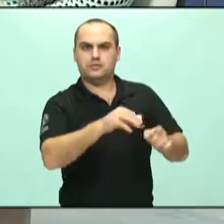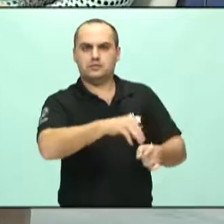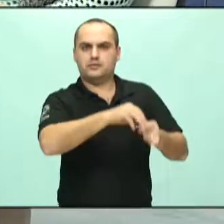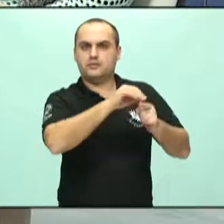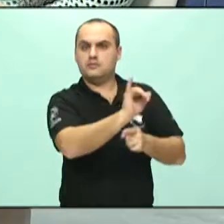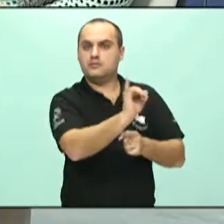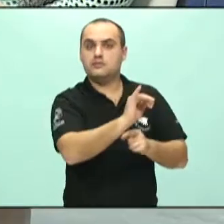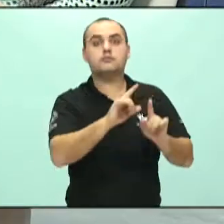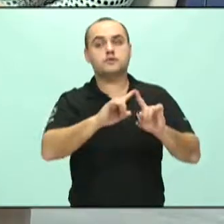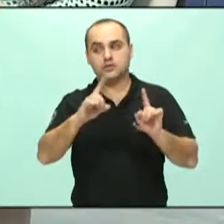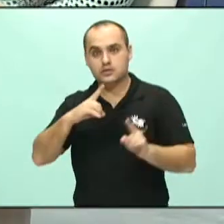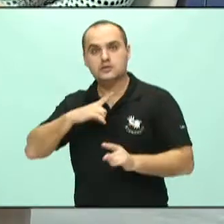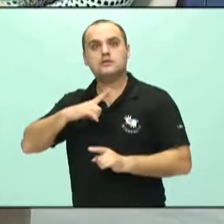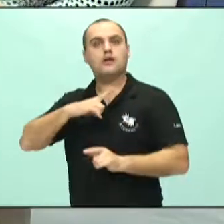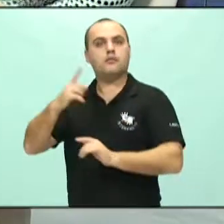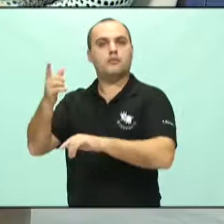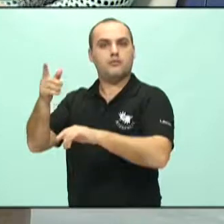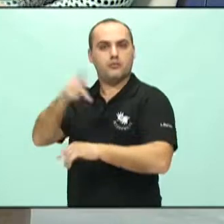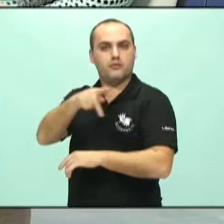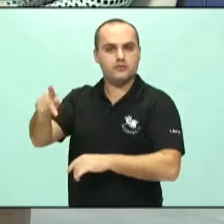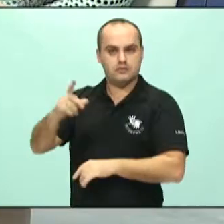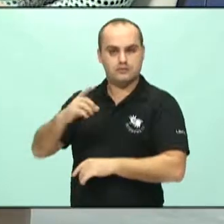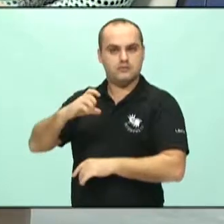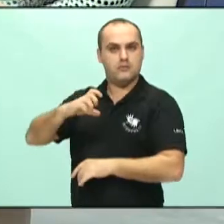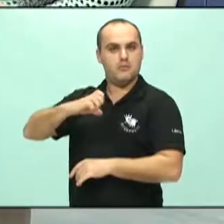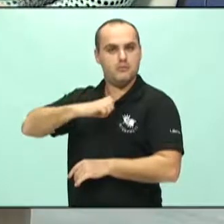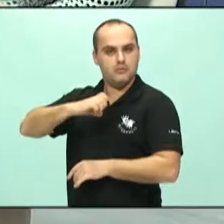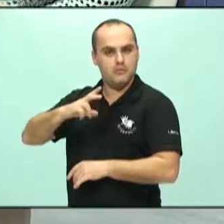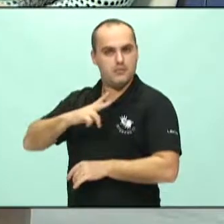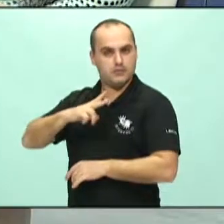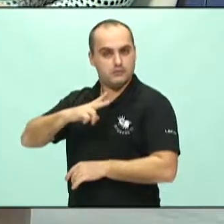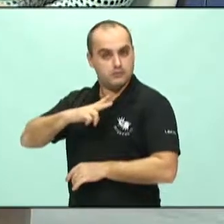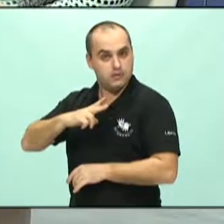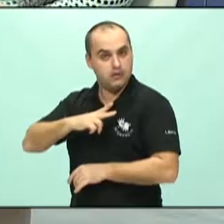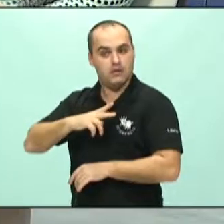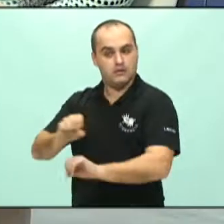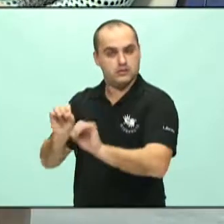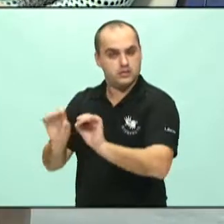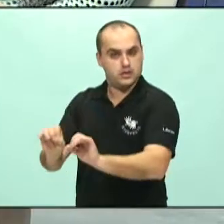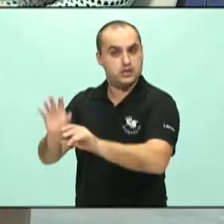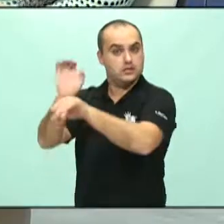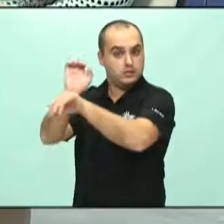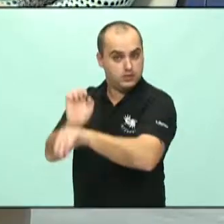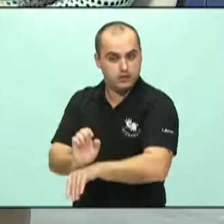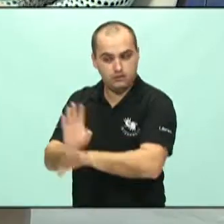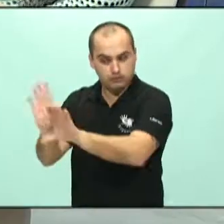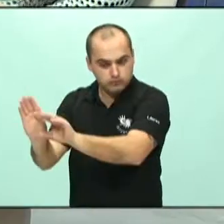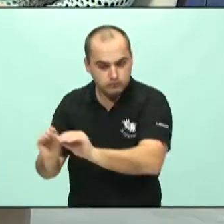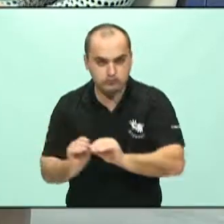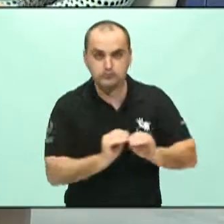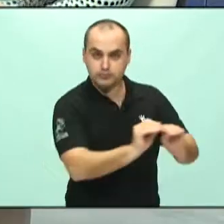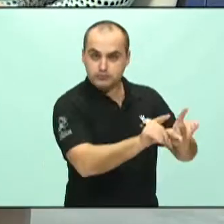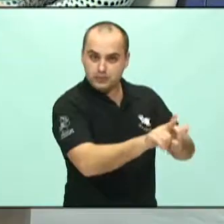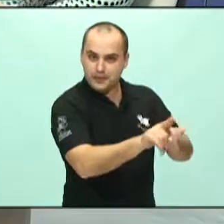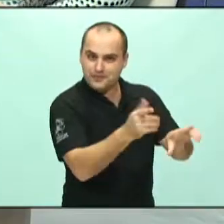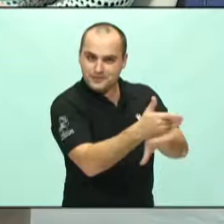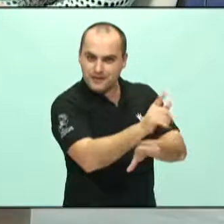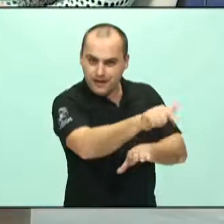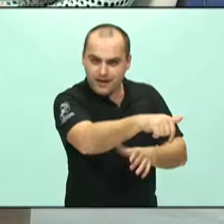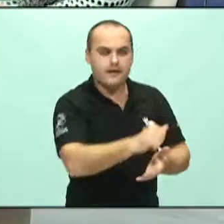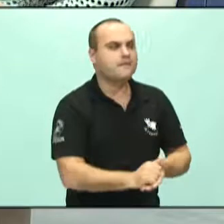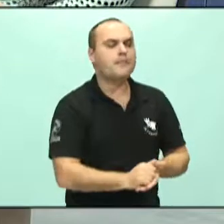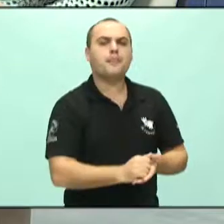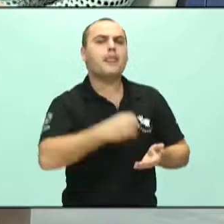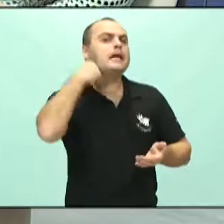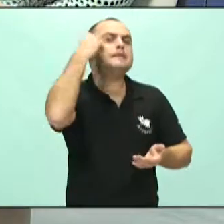profissionais da rede particular, de ensino, da rede estadual. Como é que tem sido essas experiências, tanto na primeira